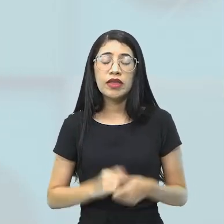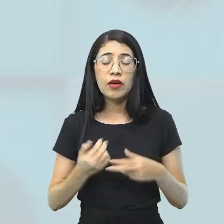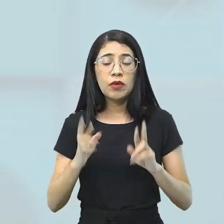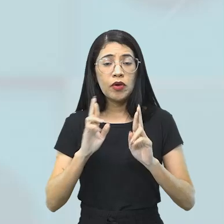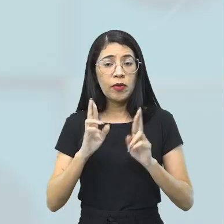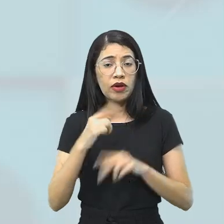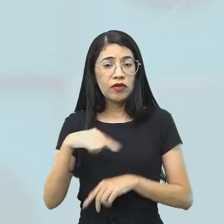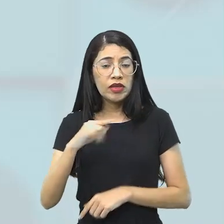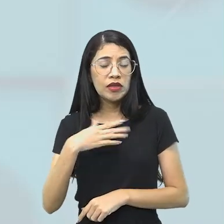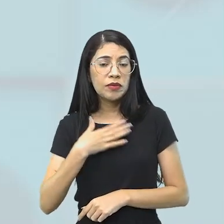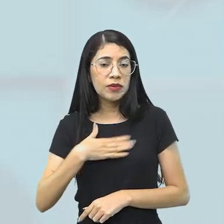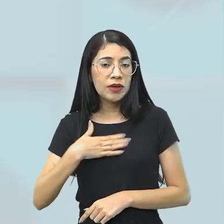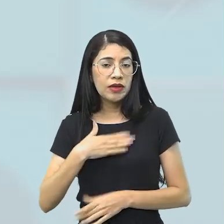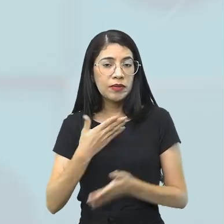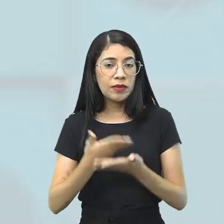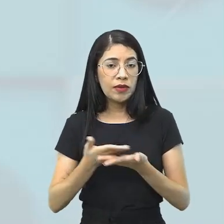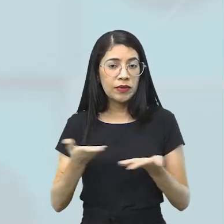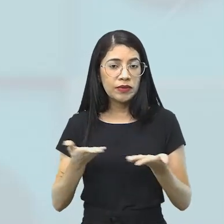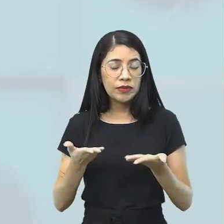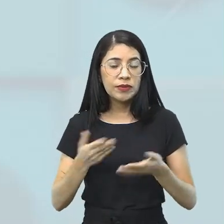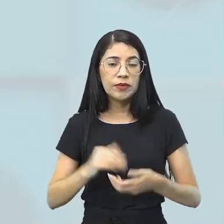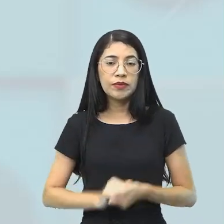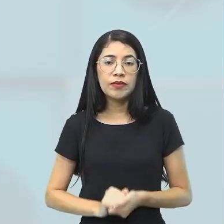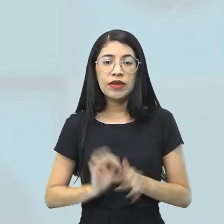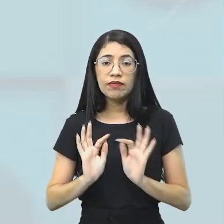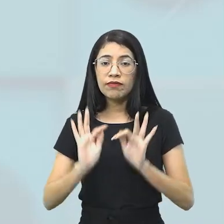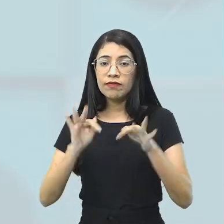espero que vocês tenham gostado da nossa aula.